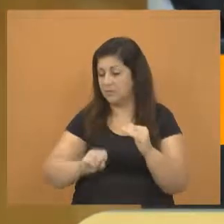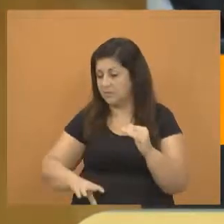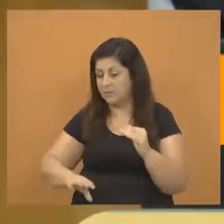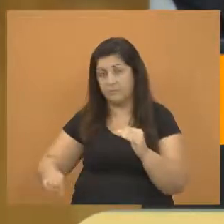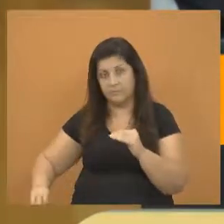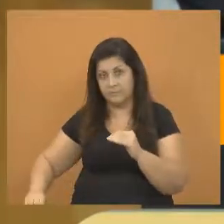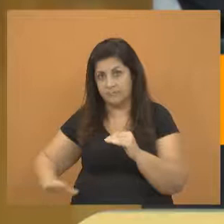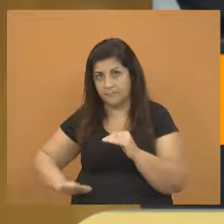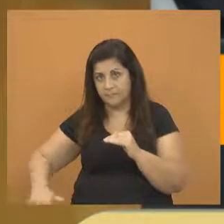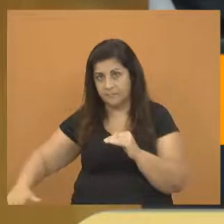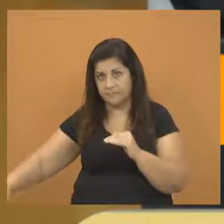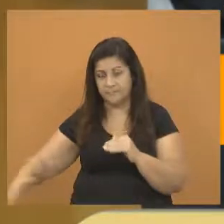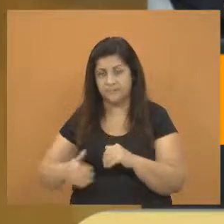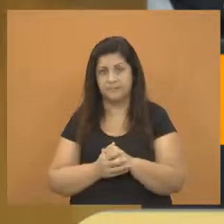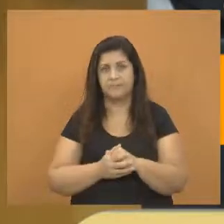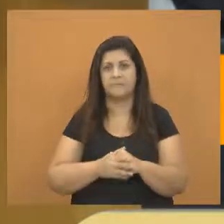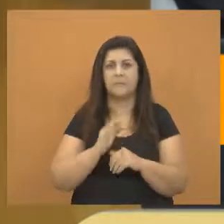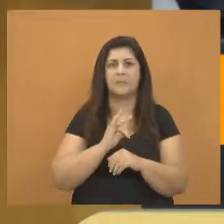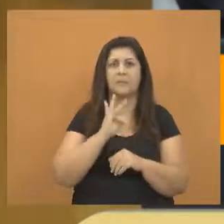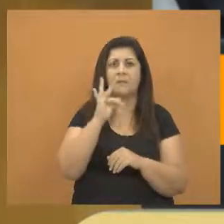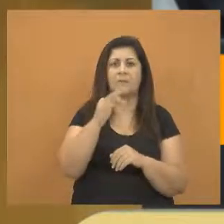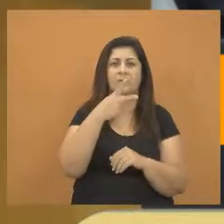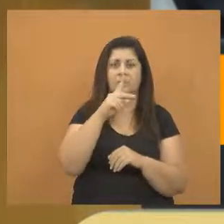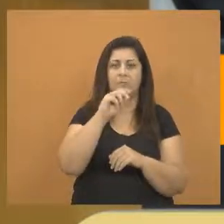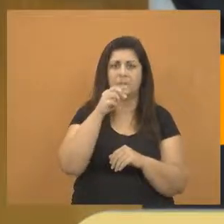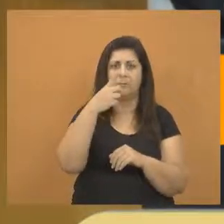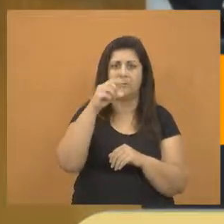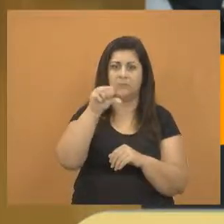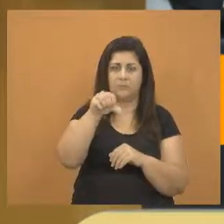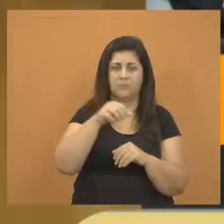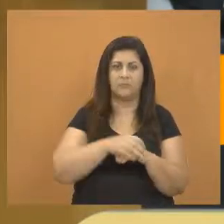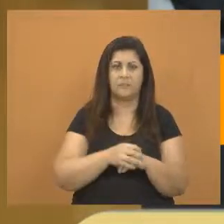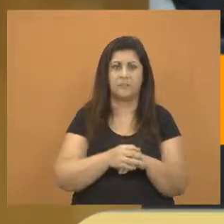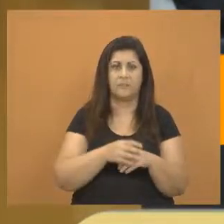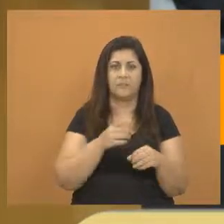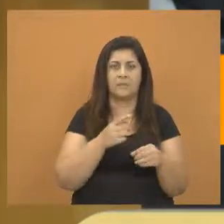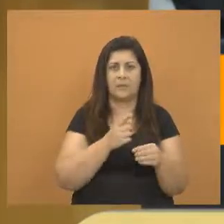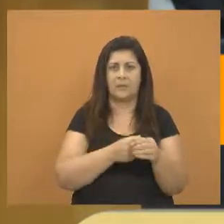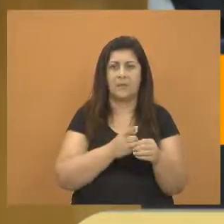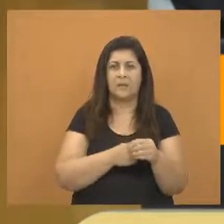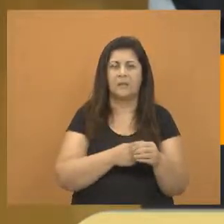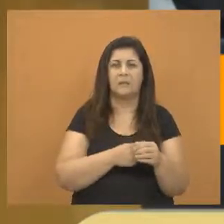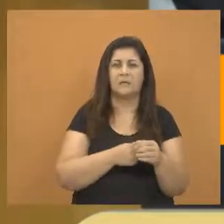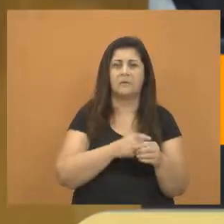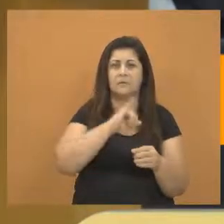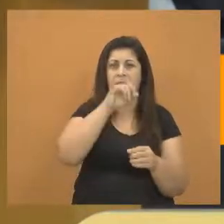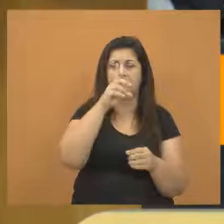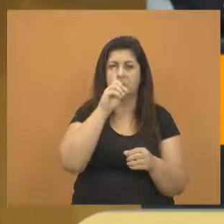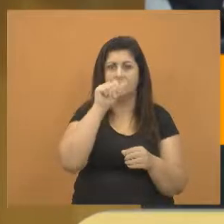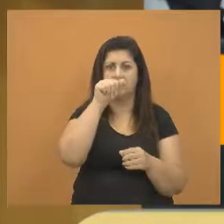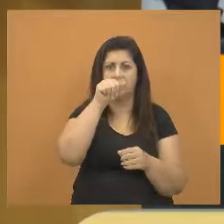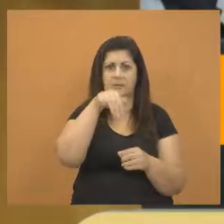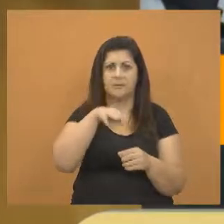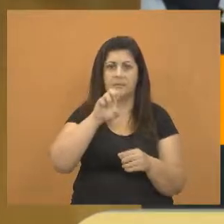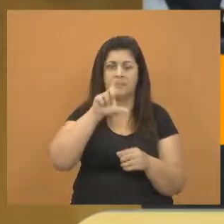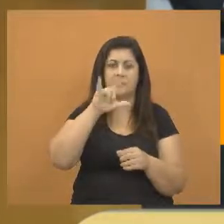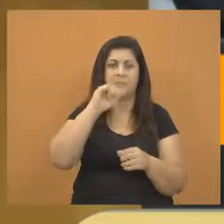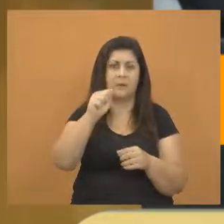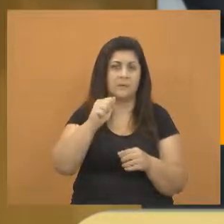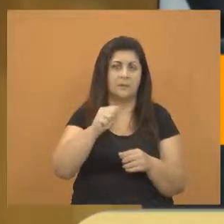para 2019, a creche do Centro, creche Jardim Maria Amélia, creche Parque